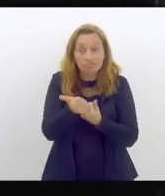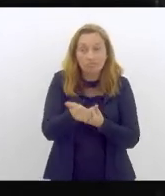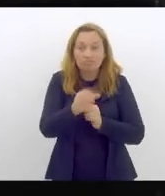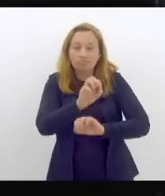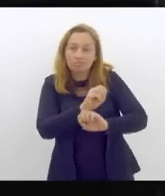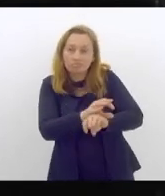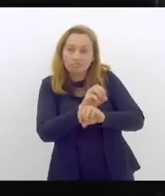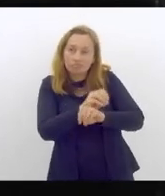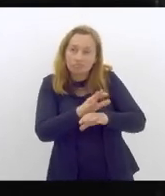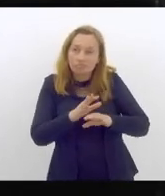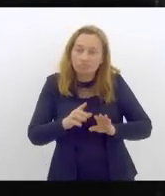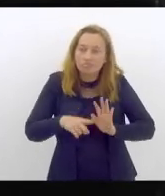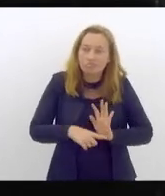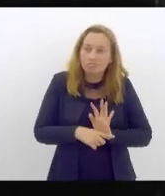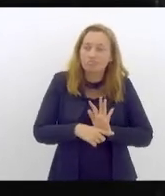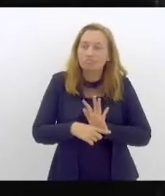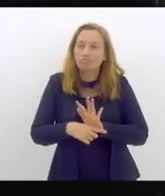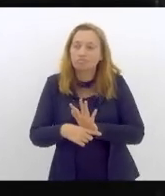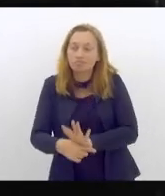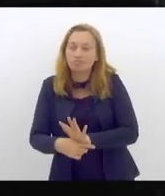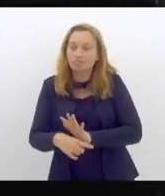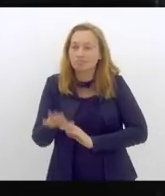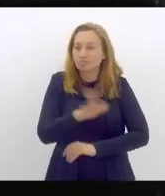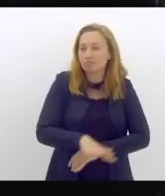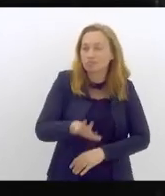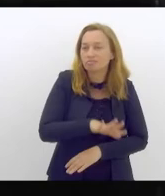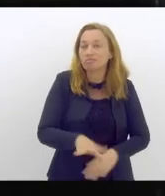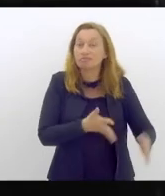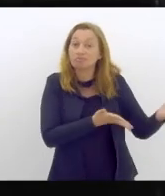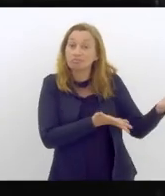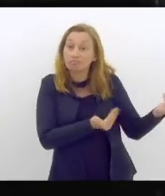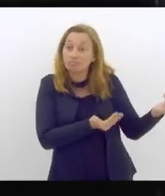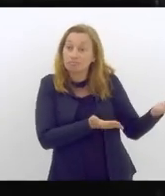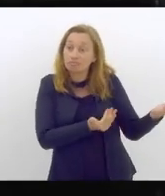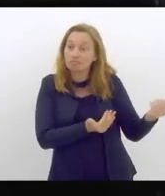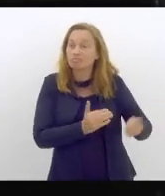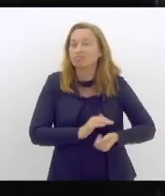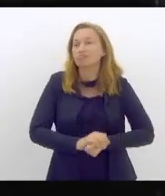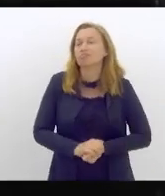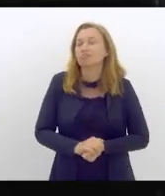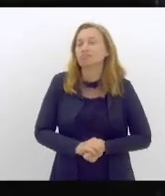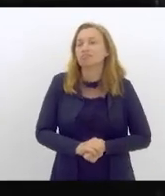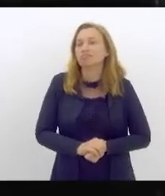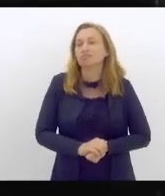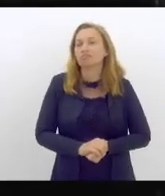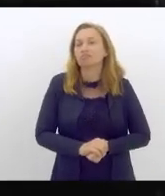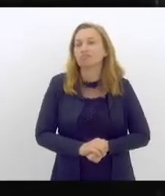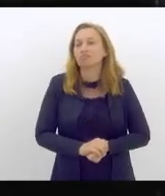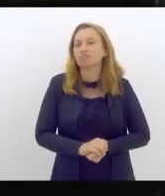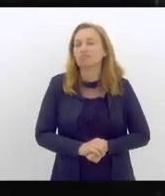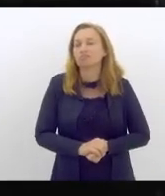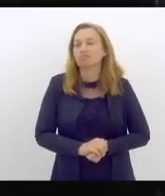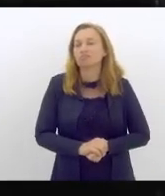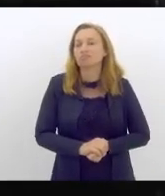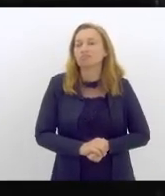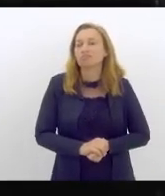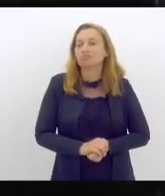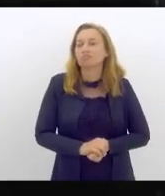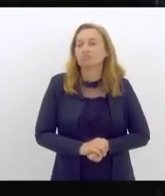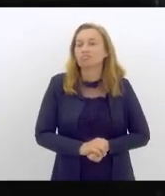educação Resgate das nossas crianças e jovens que estão é com em frequência